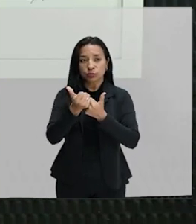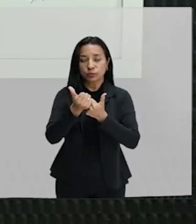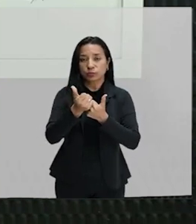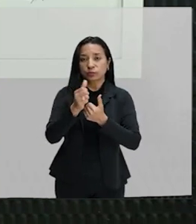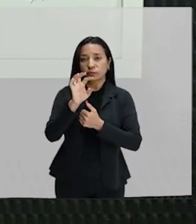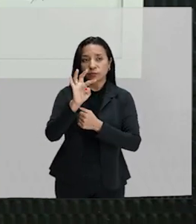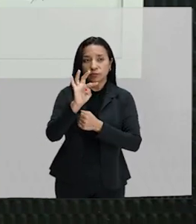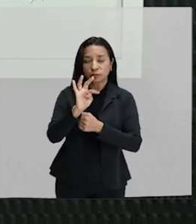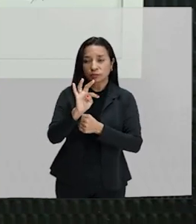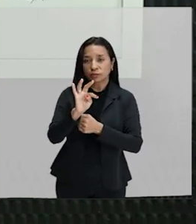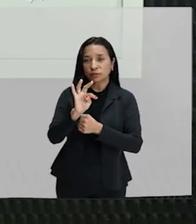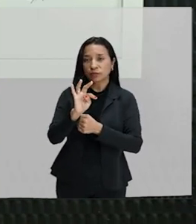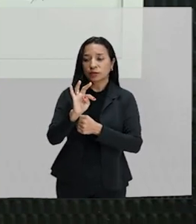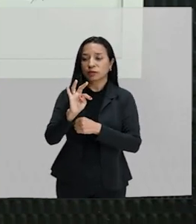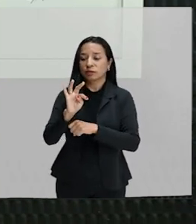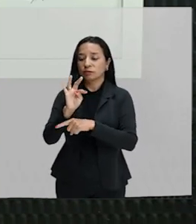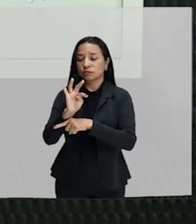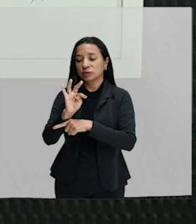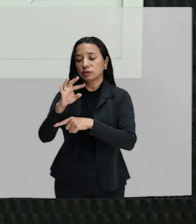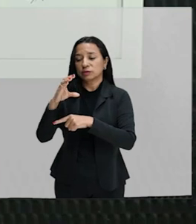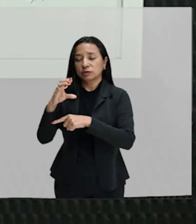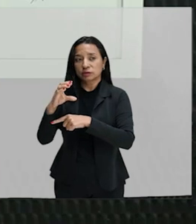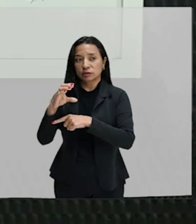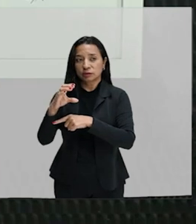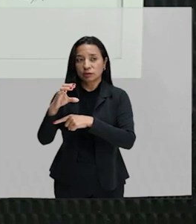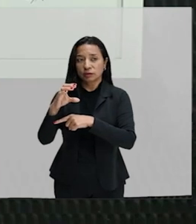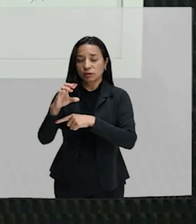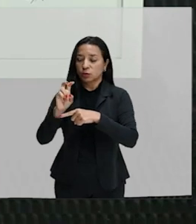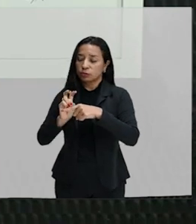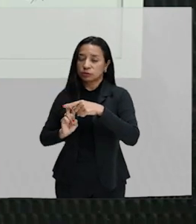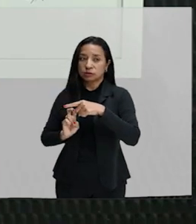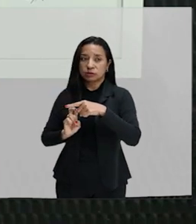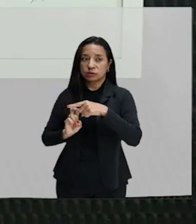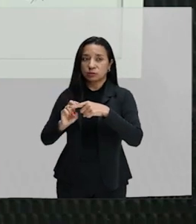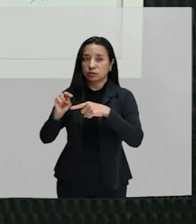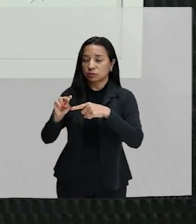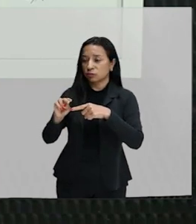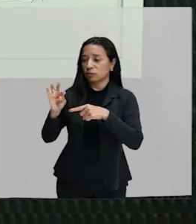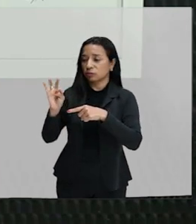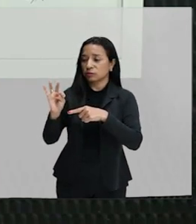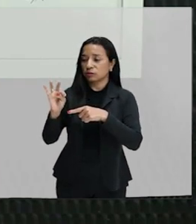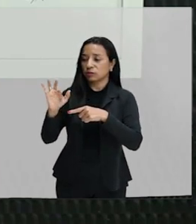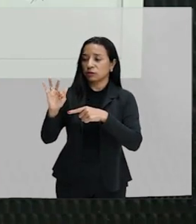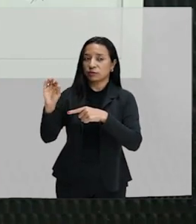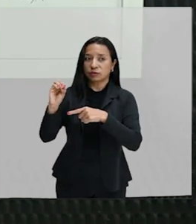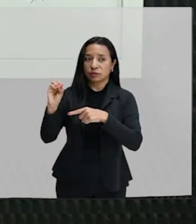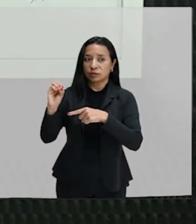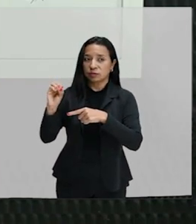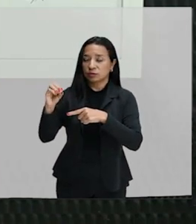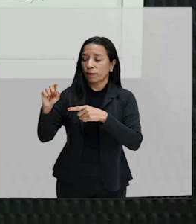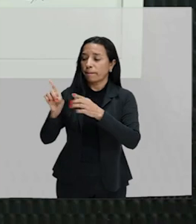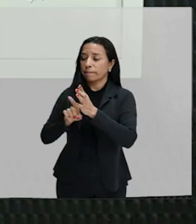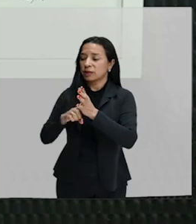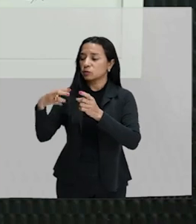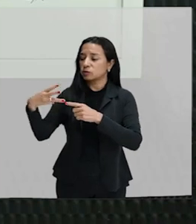em cé sobre 5 temperatura em fahren - 32 sobre 9 vai dar um pouquinho mais de